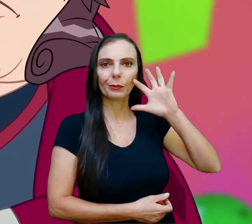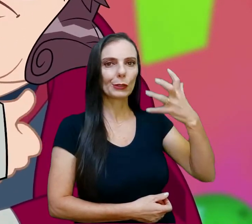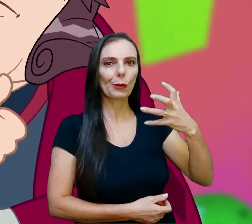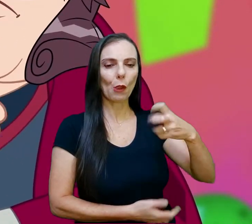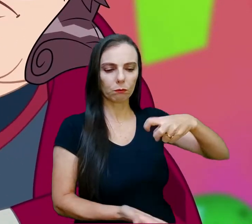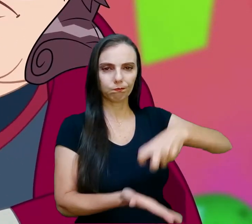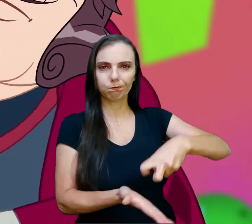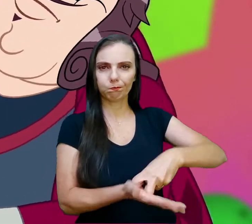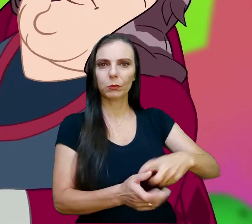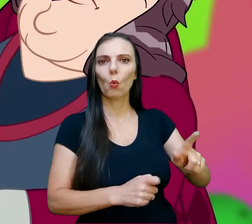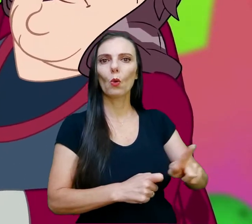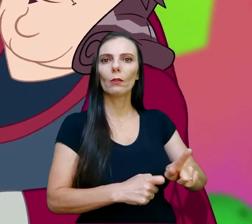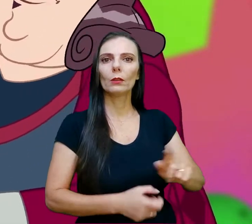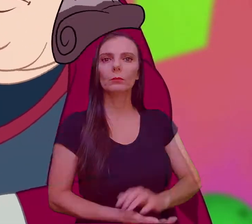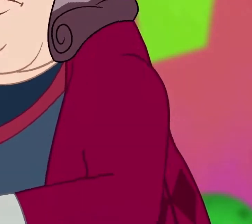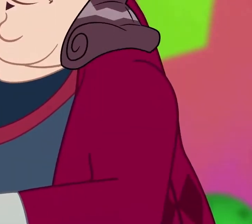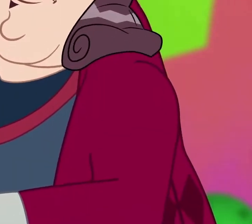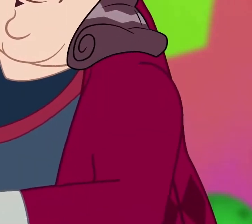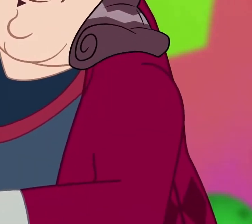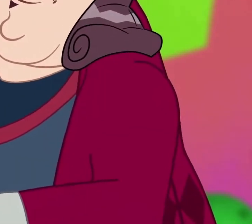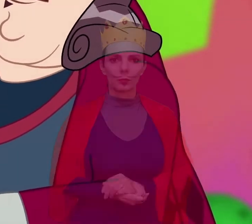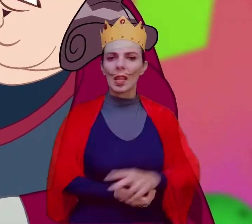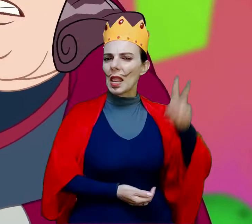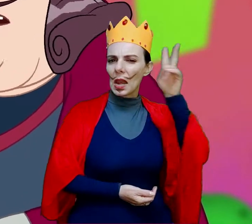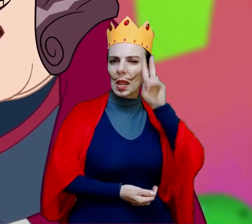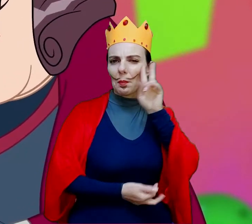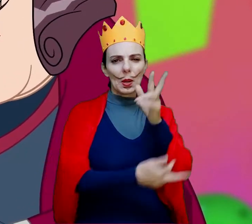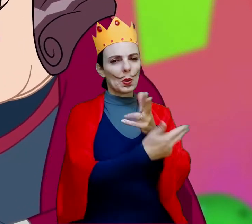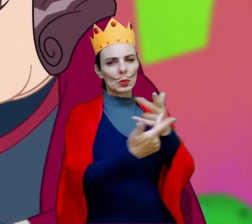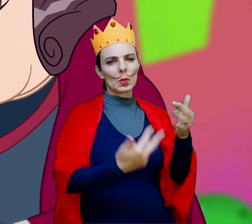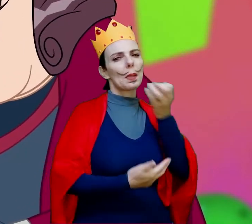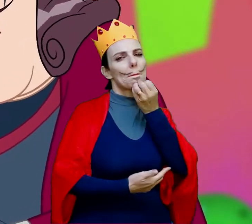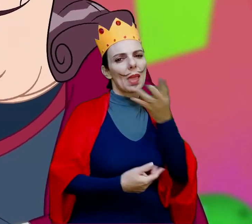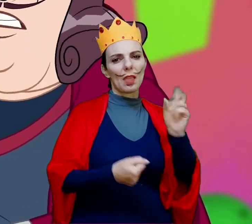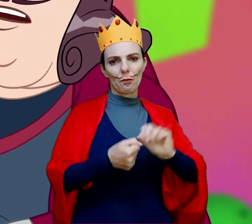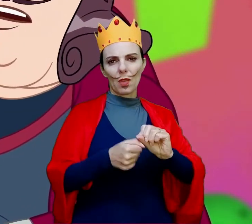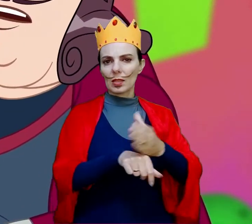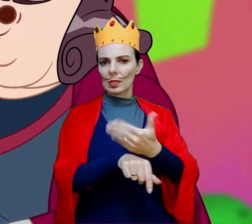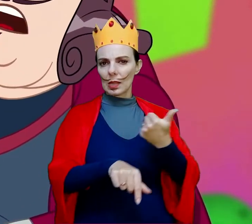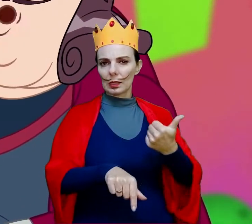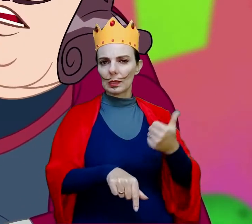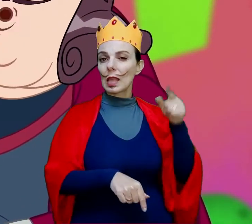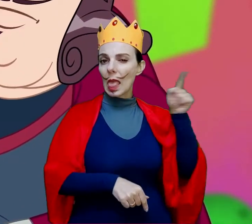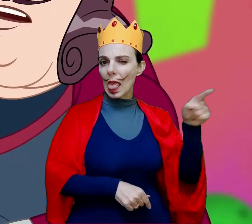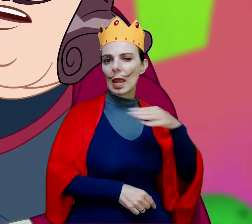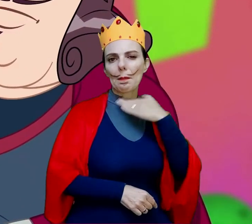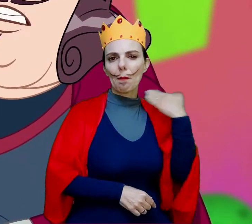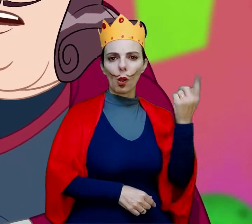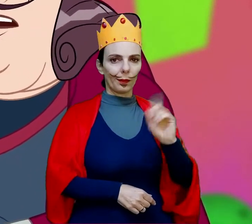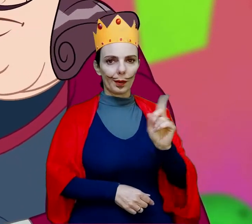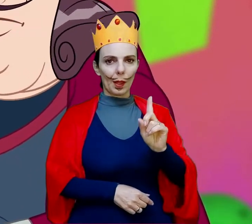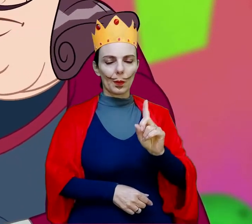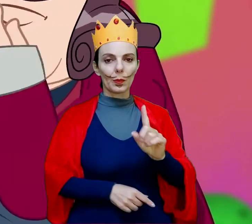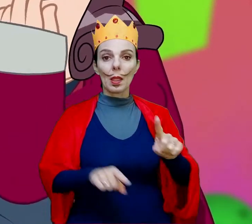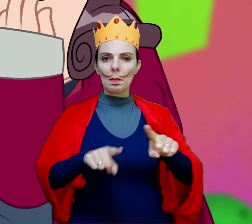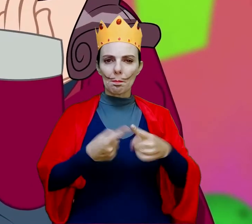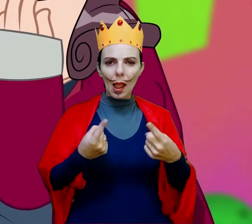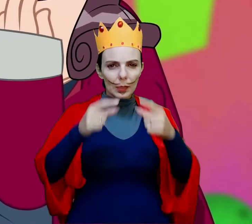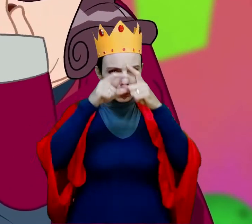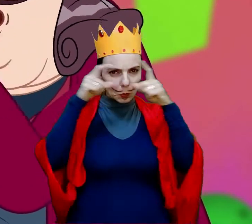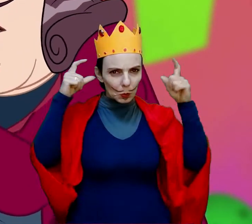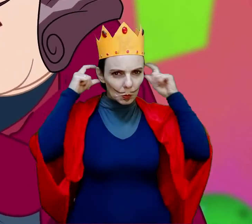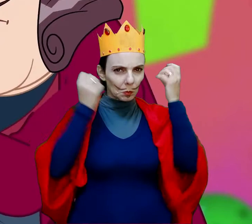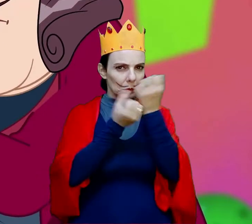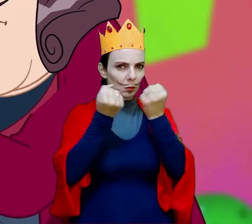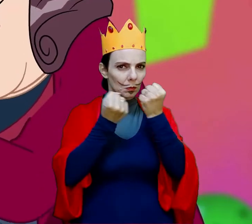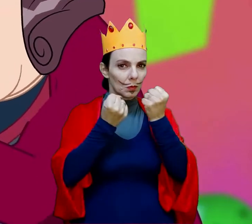e decidiu punir Gulliver. Considerando o bem que ele fez antes, eu não darei a pena de morte. Mas seus